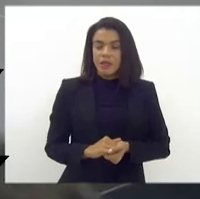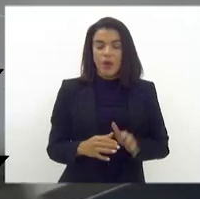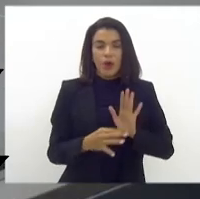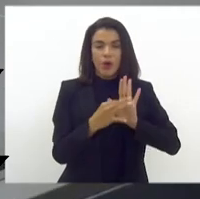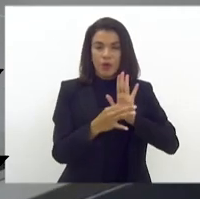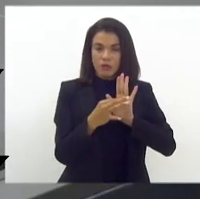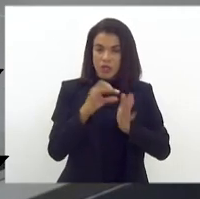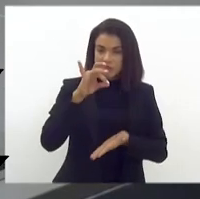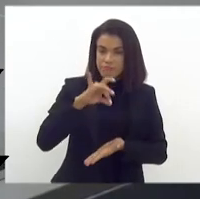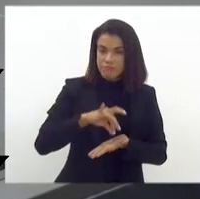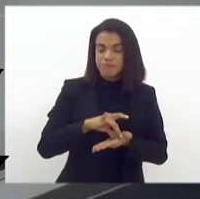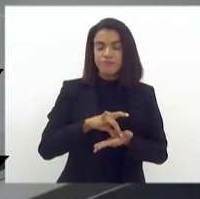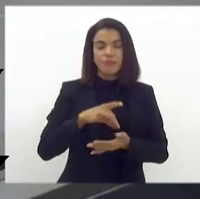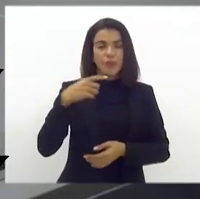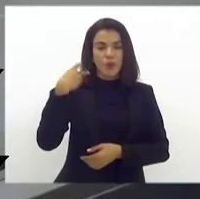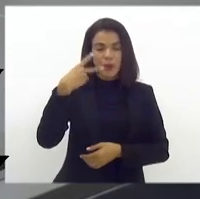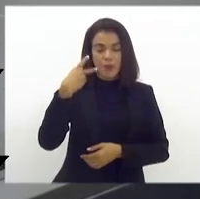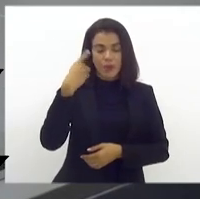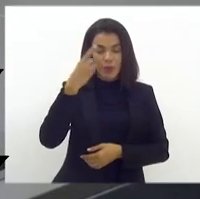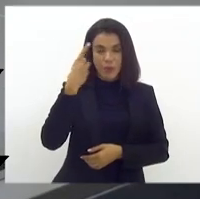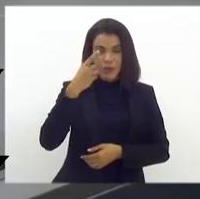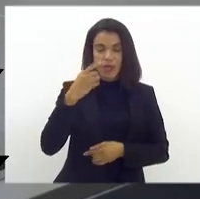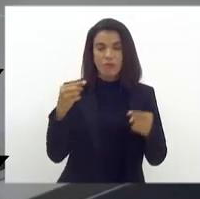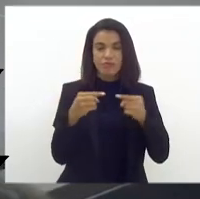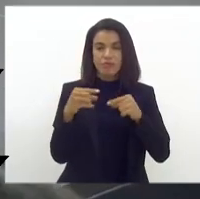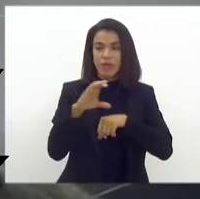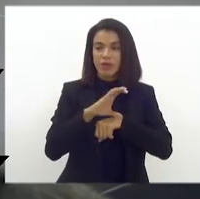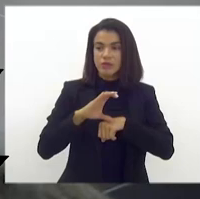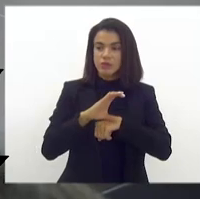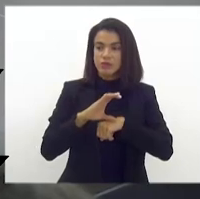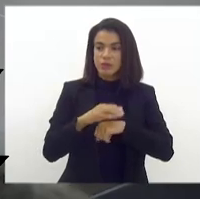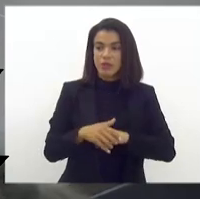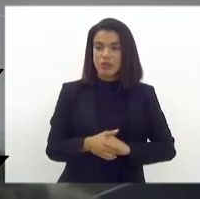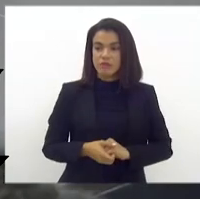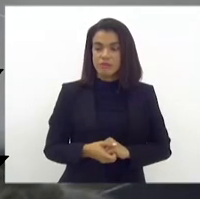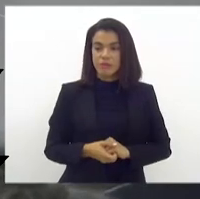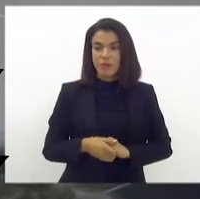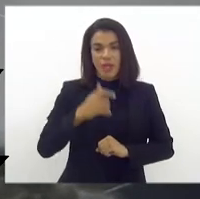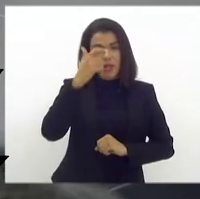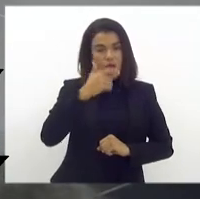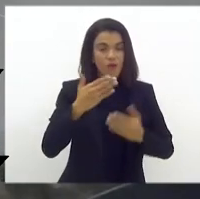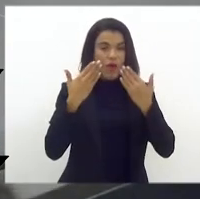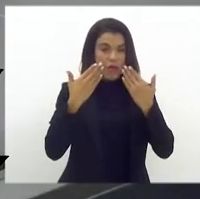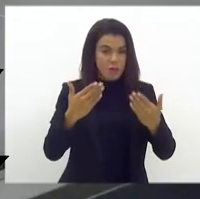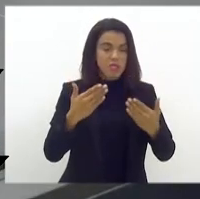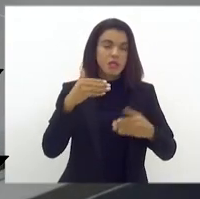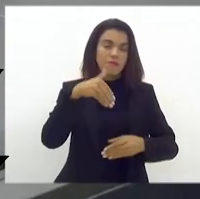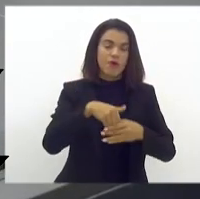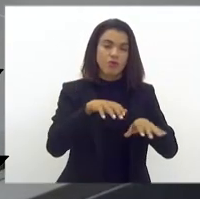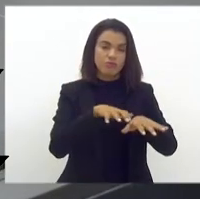parecer original do deputado Vinícius Cozzolino é pela constitucionalidade. Eu vou apresentar um voto divergente